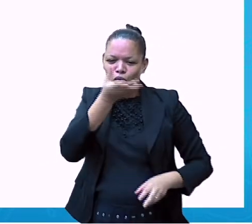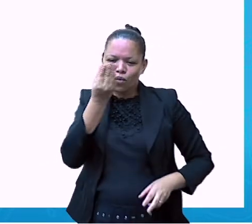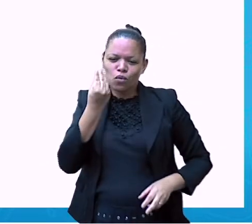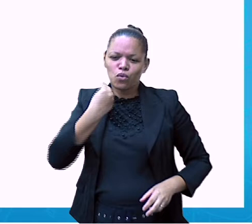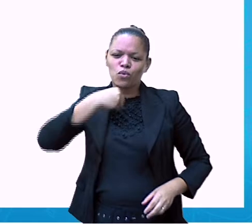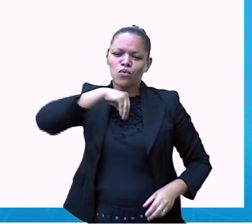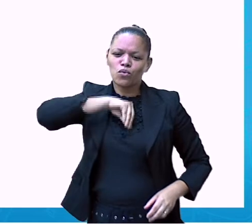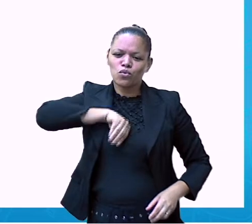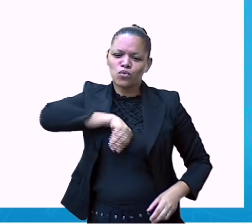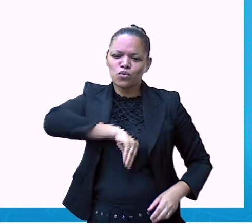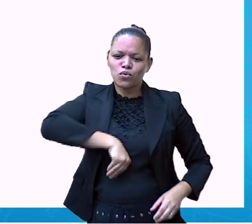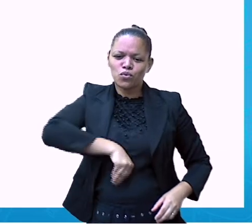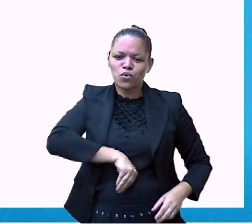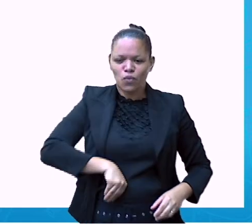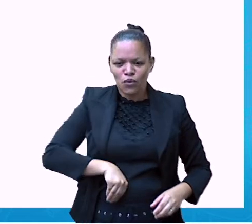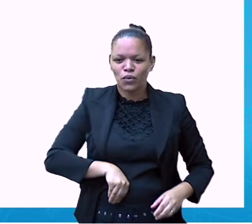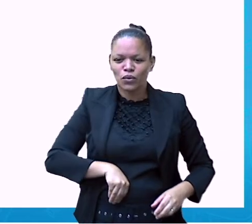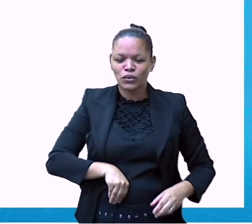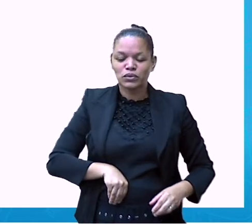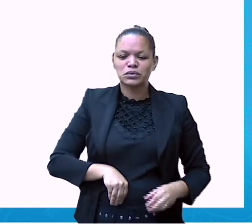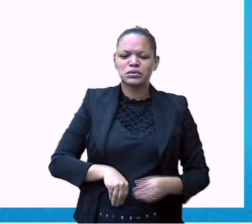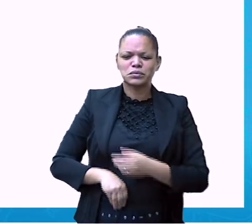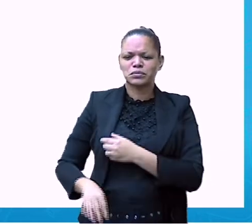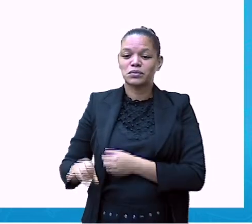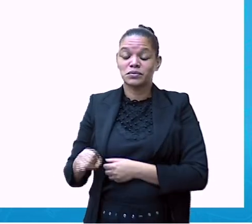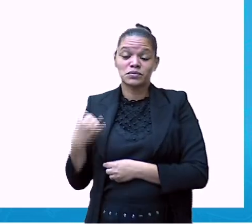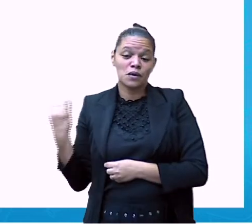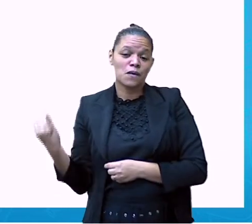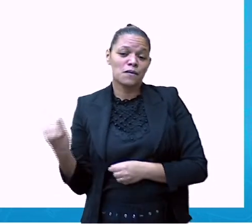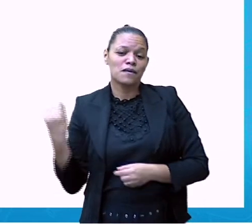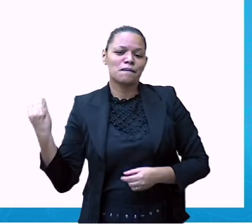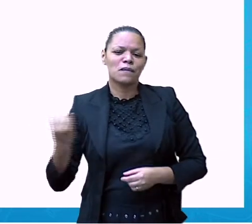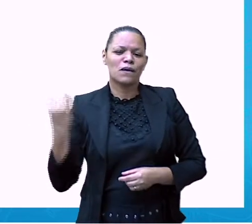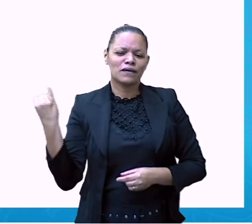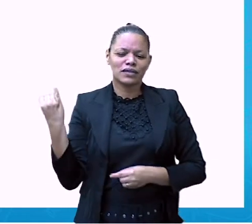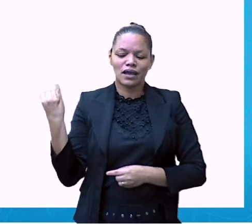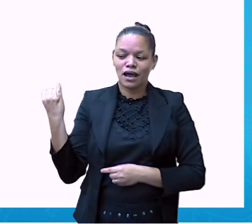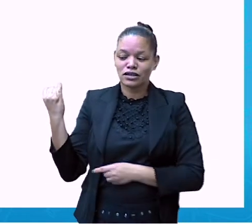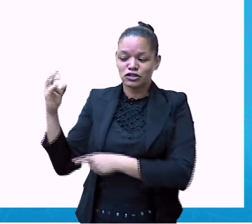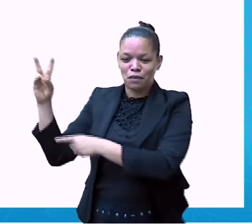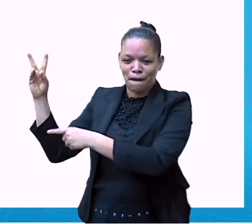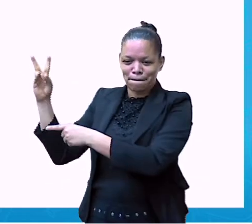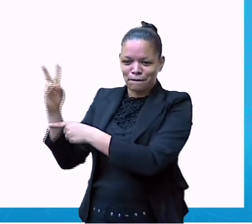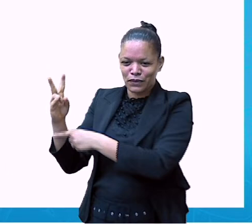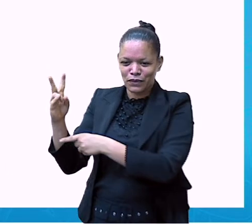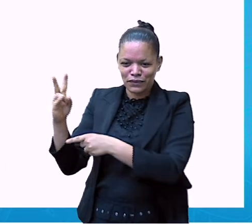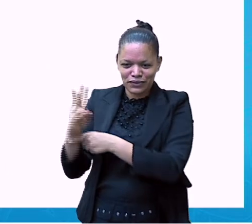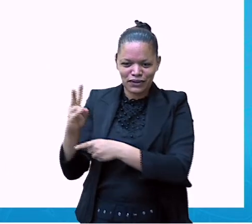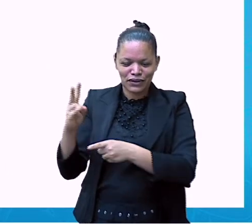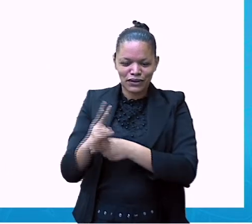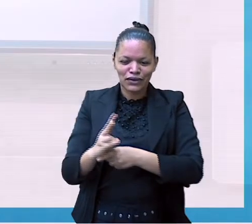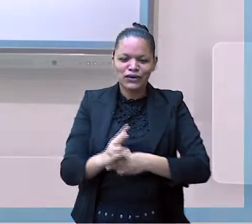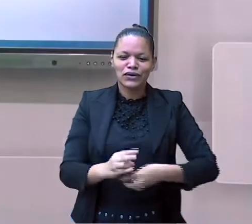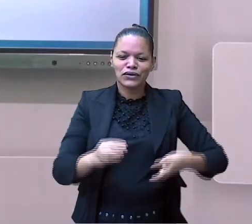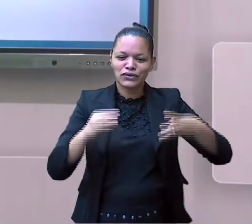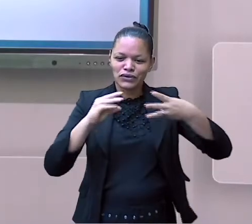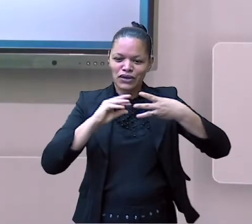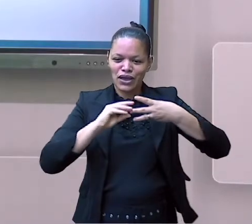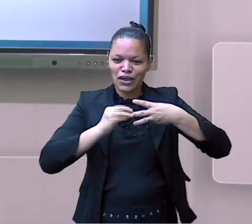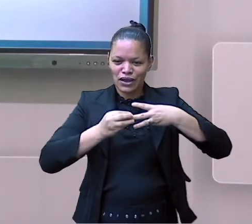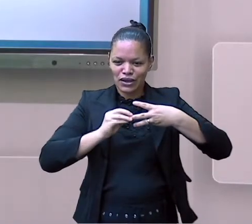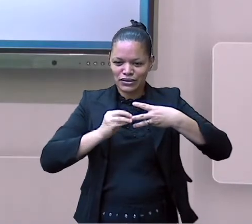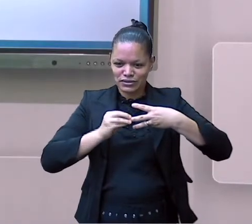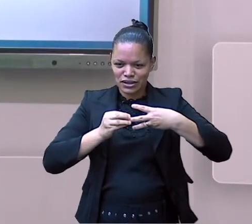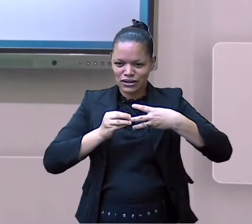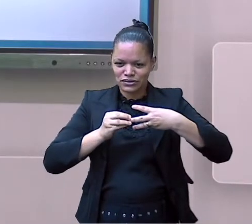são nutrientes essenciais na proteção das células. Então, o primeiro parágrafo